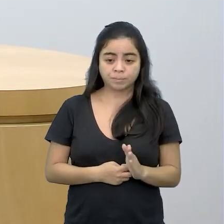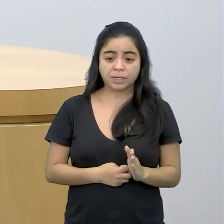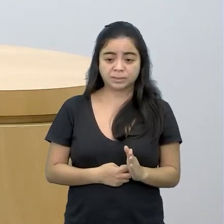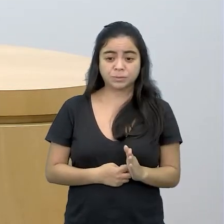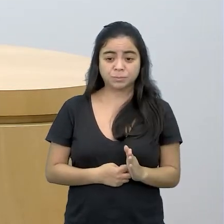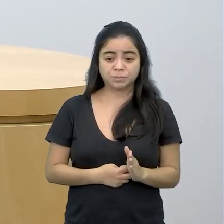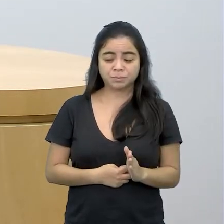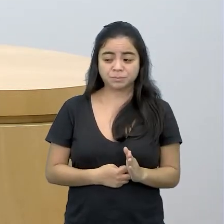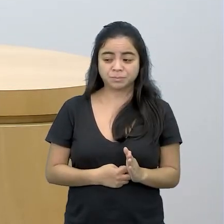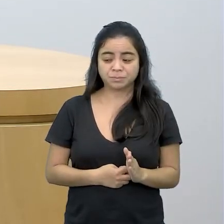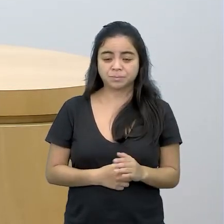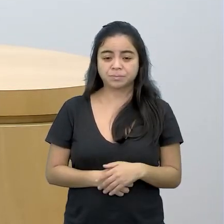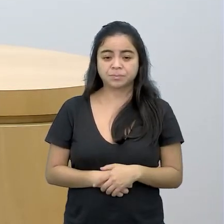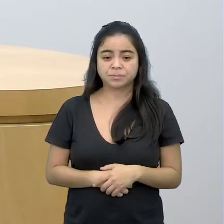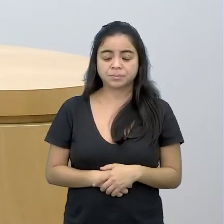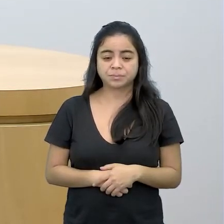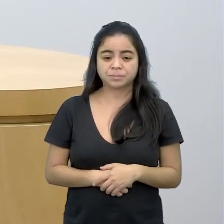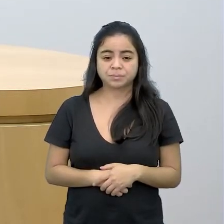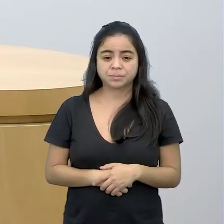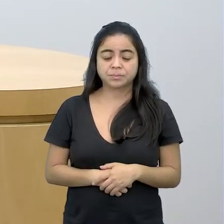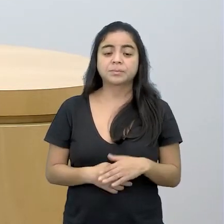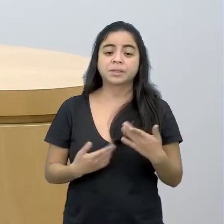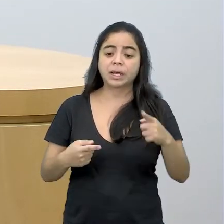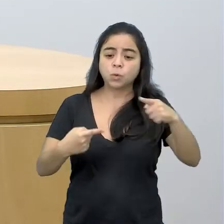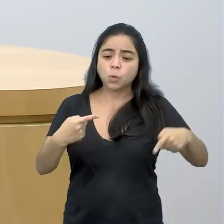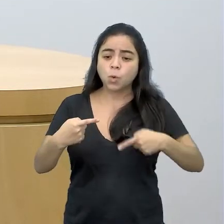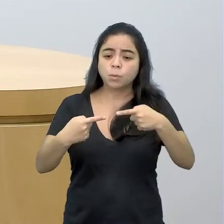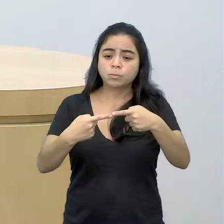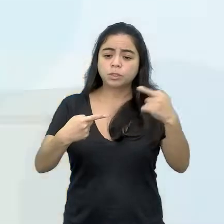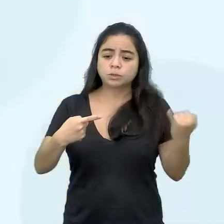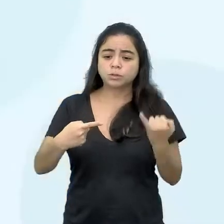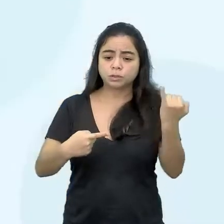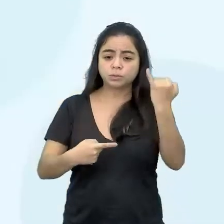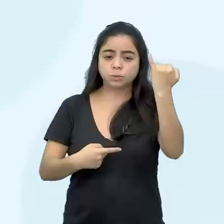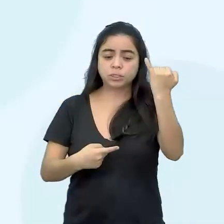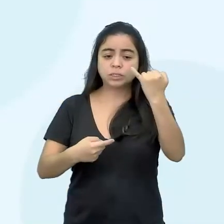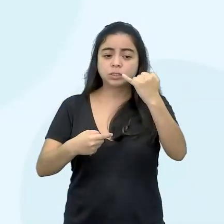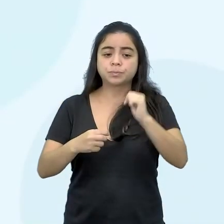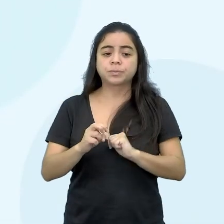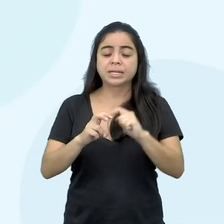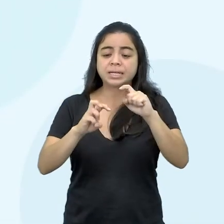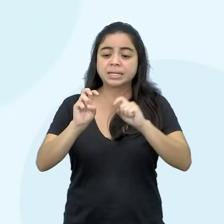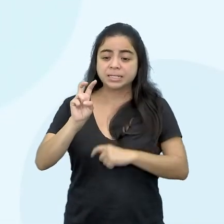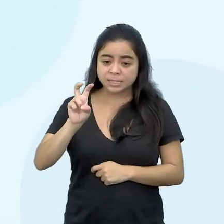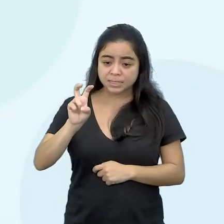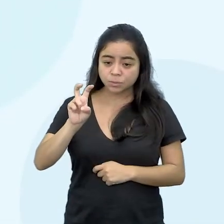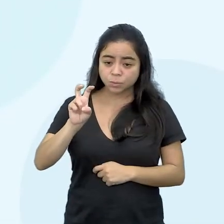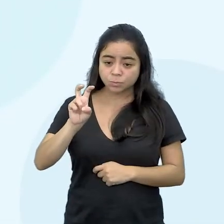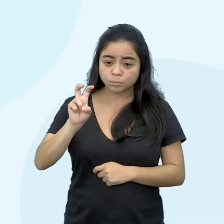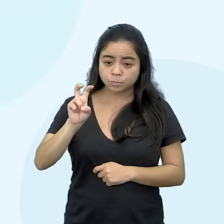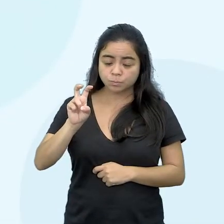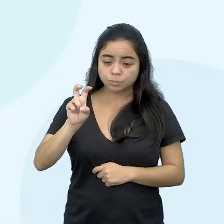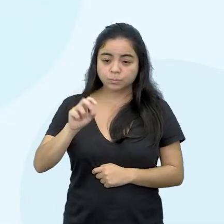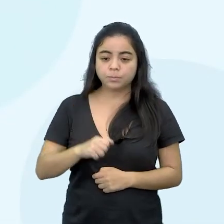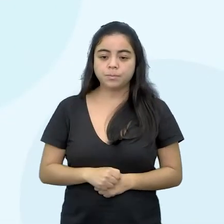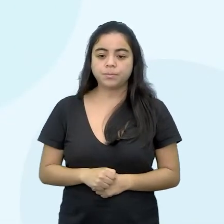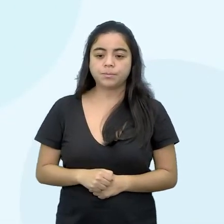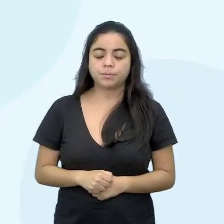do Brasil. Então, a gente tem aí alguns objetivos fundamentais, são 5, né, que